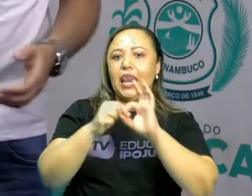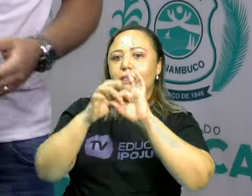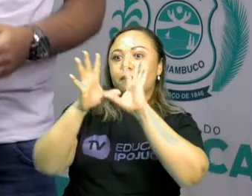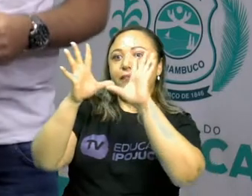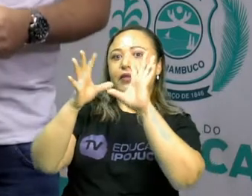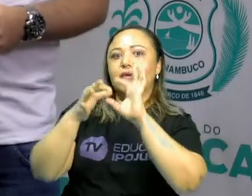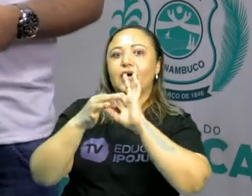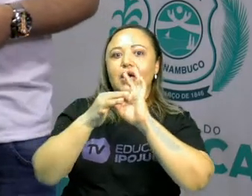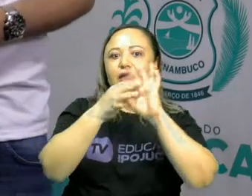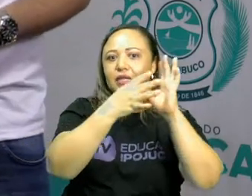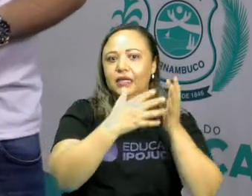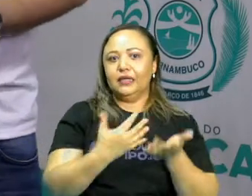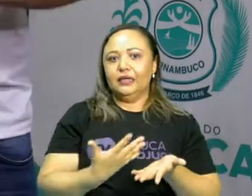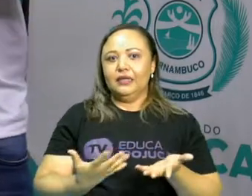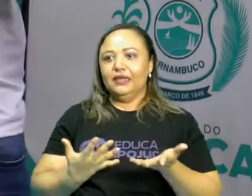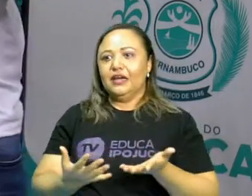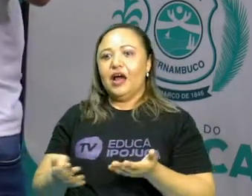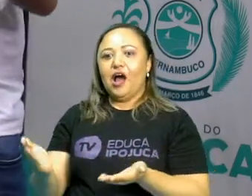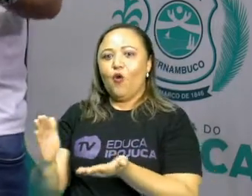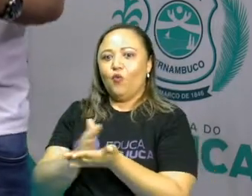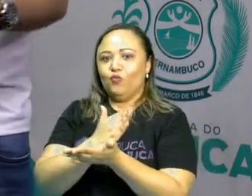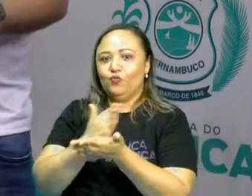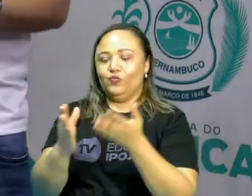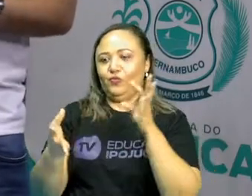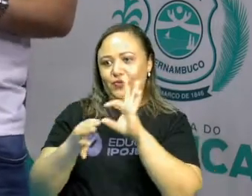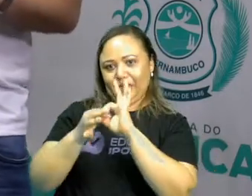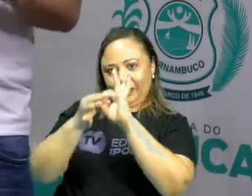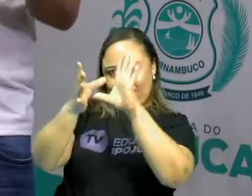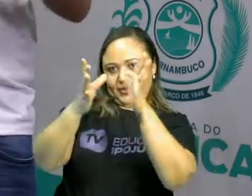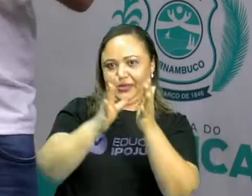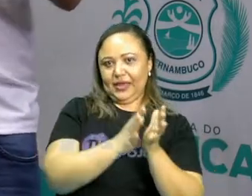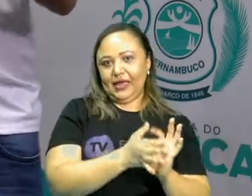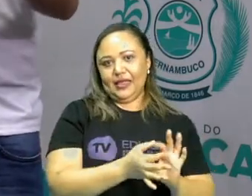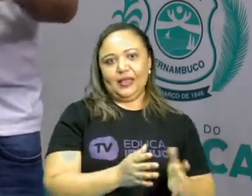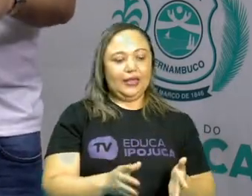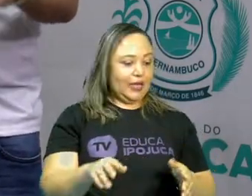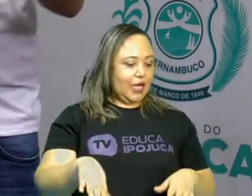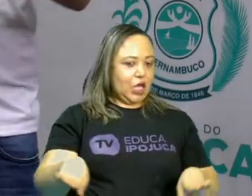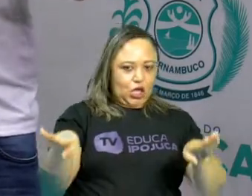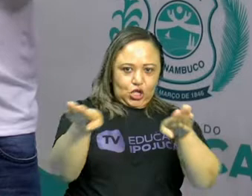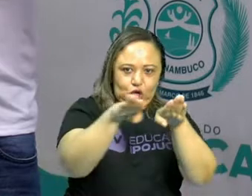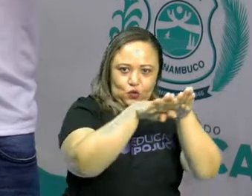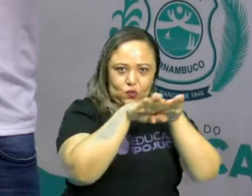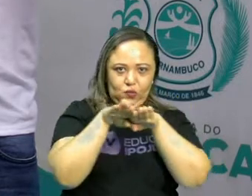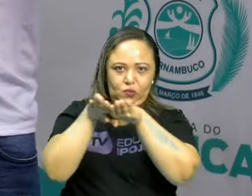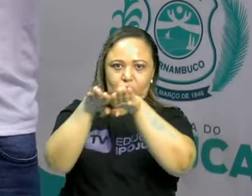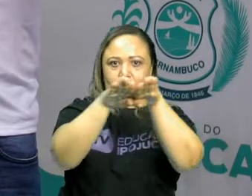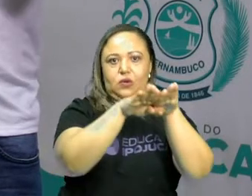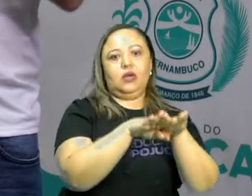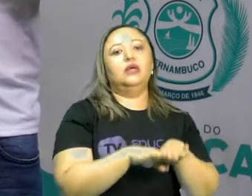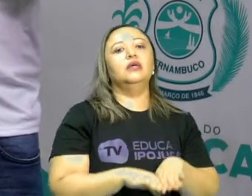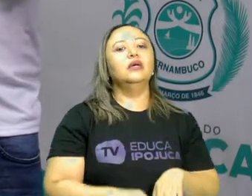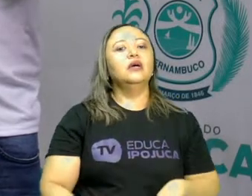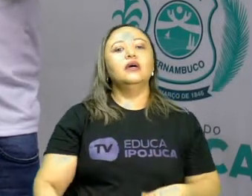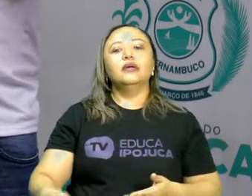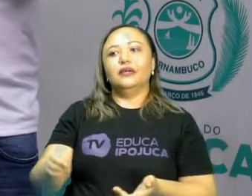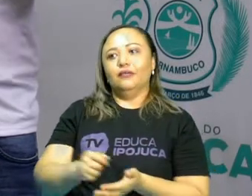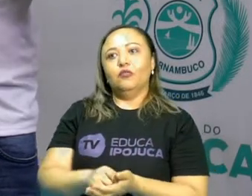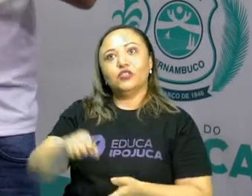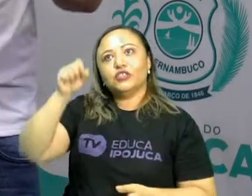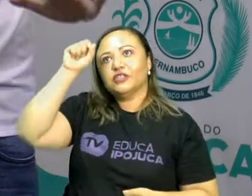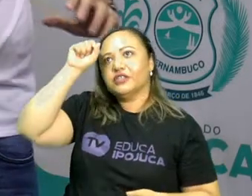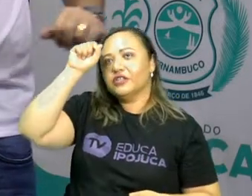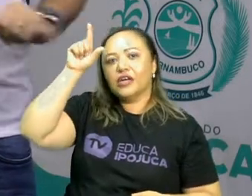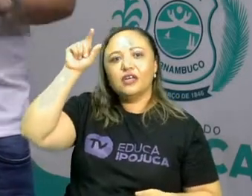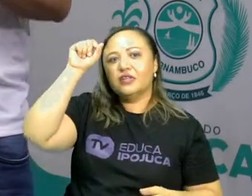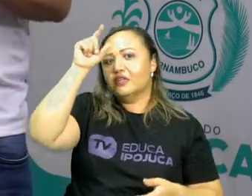liberdade igualdade e fraternidade é esses ideais eles vão fazer com que uma tempo